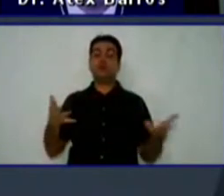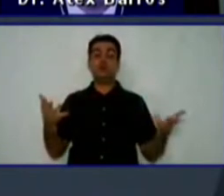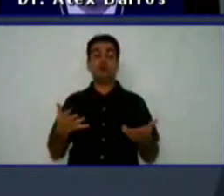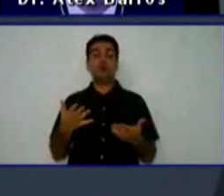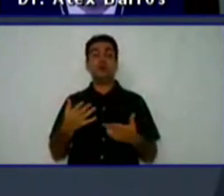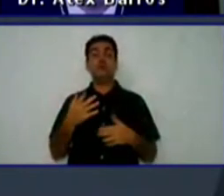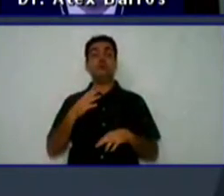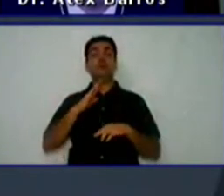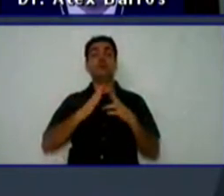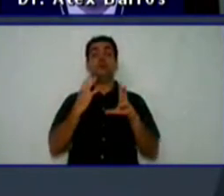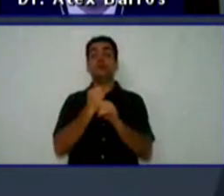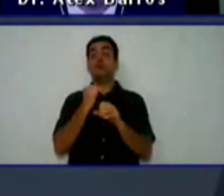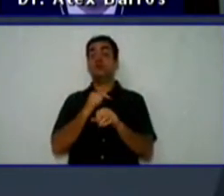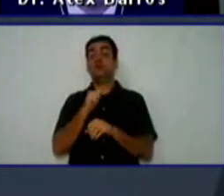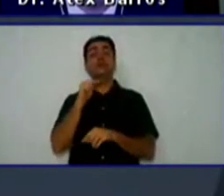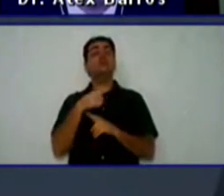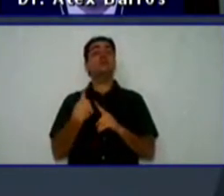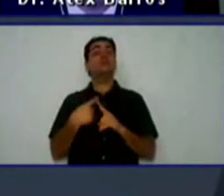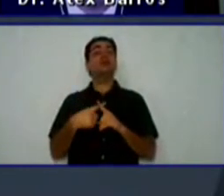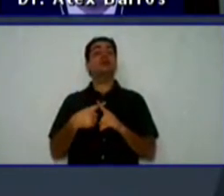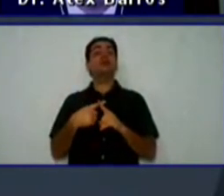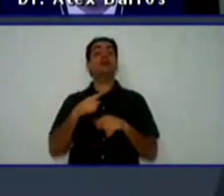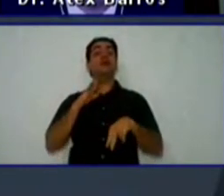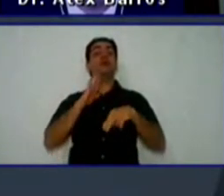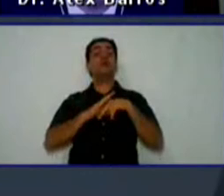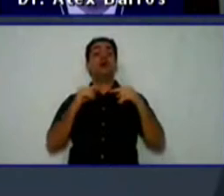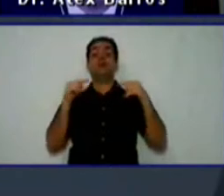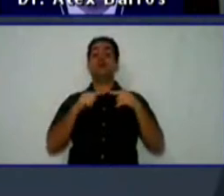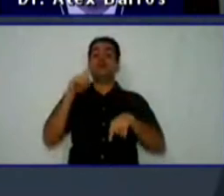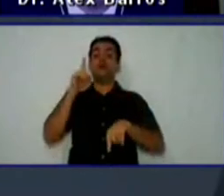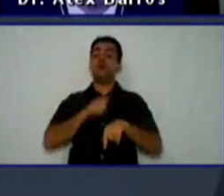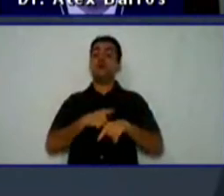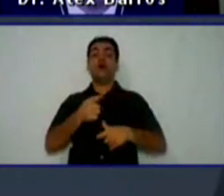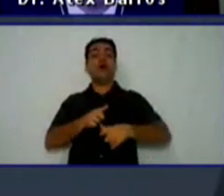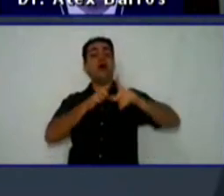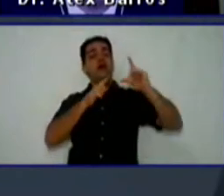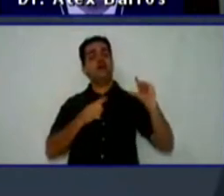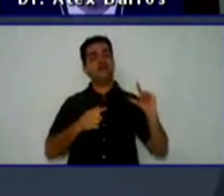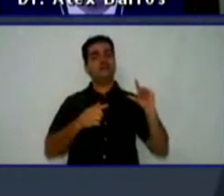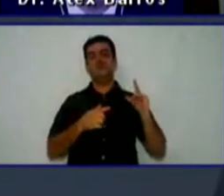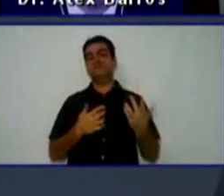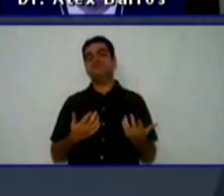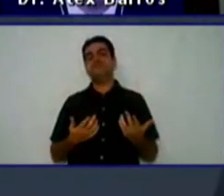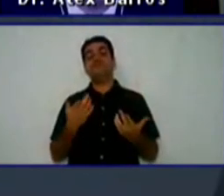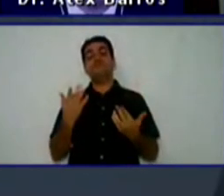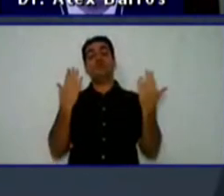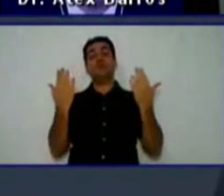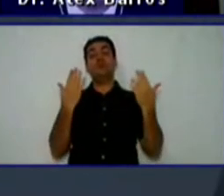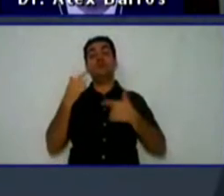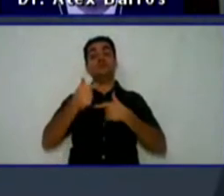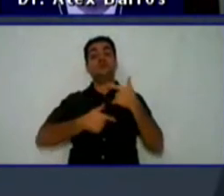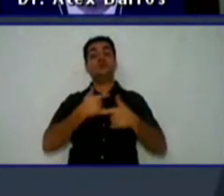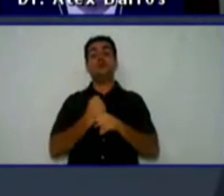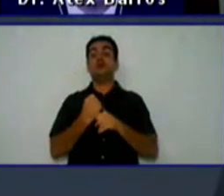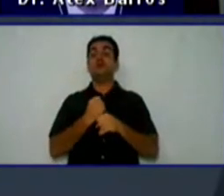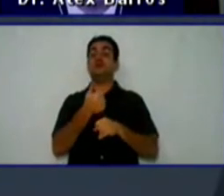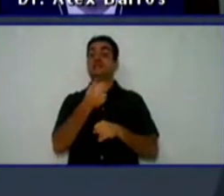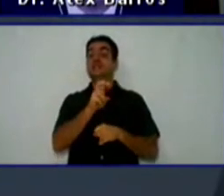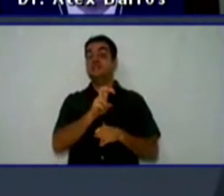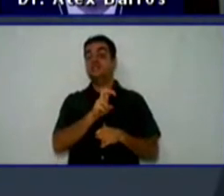presente prestação de contas, porquanto a norma aplicável à época tem como parâmetro o exercício de